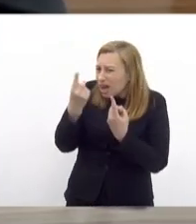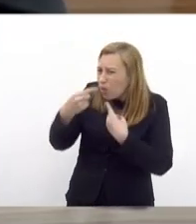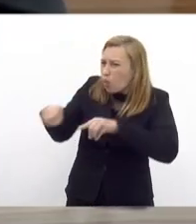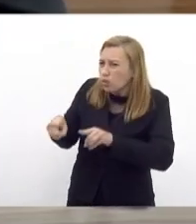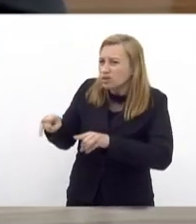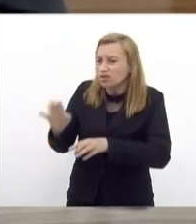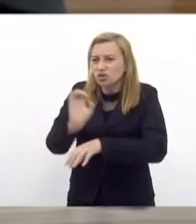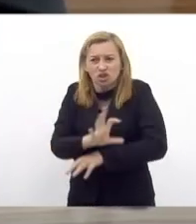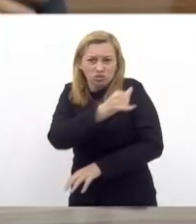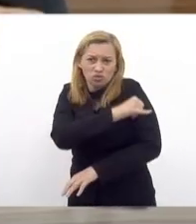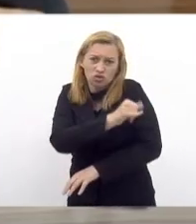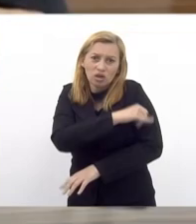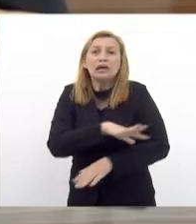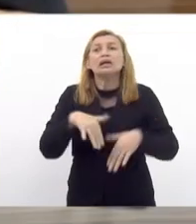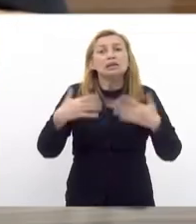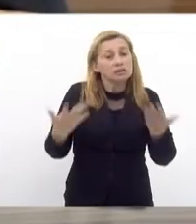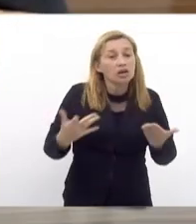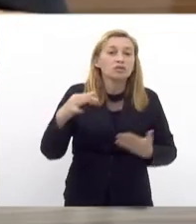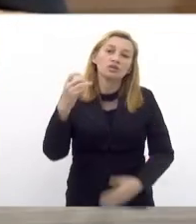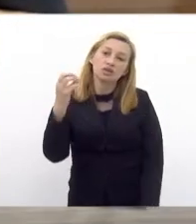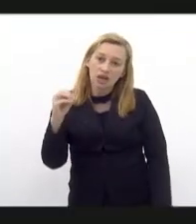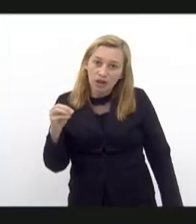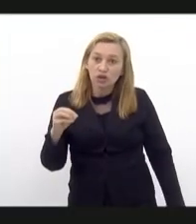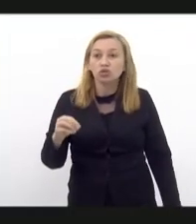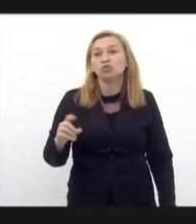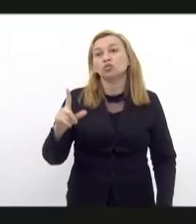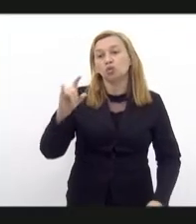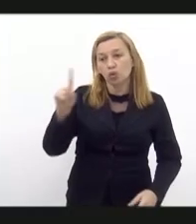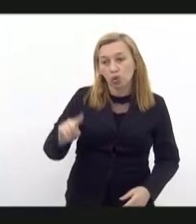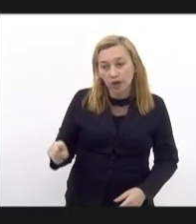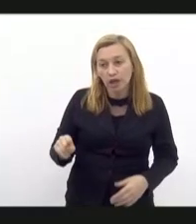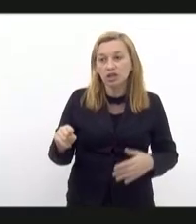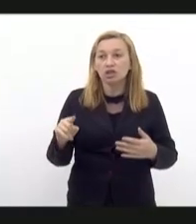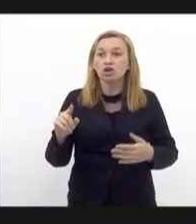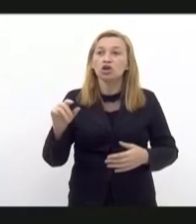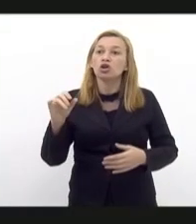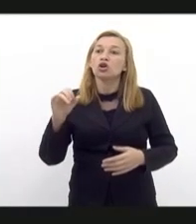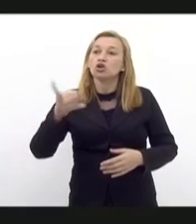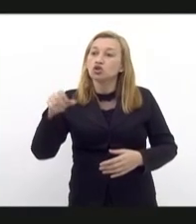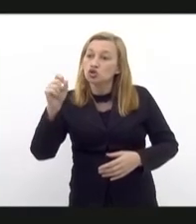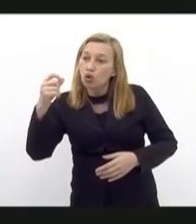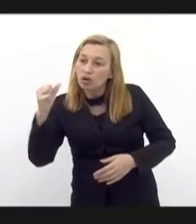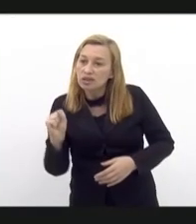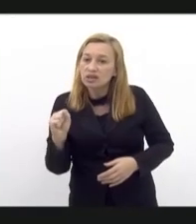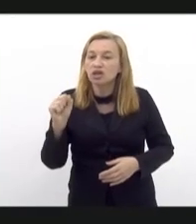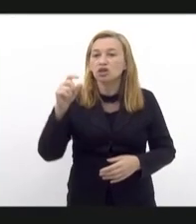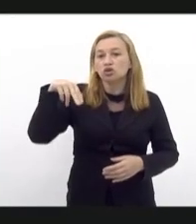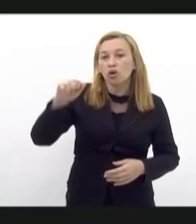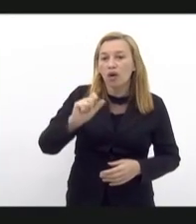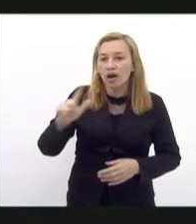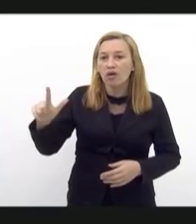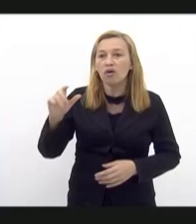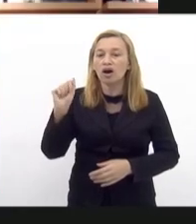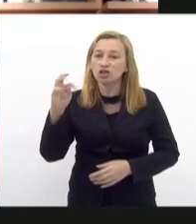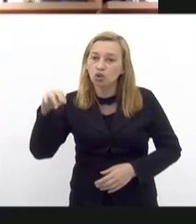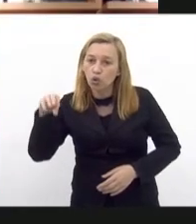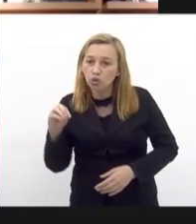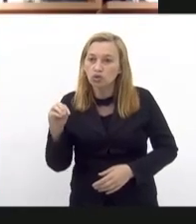Janeiro. Então, o Sérgio, o Luiz, né, o Josa, o Noel, o Antônio,